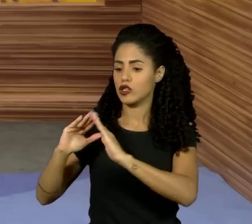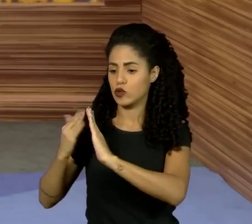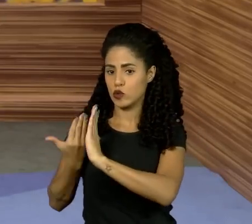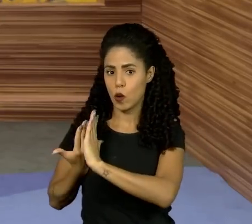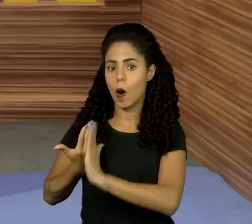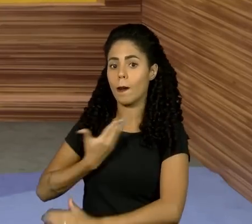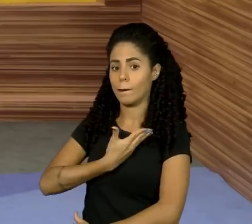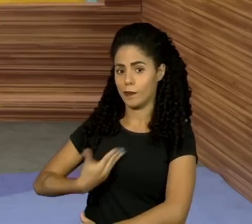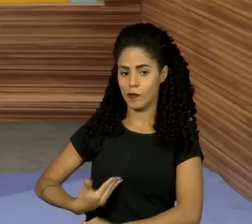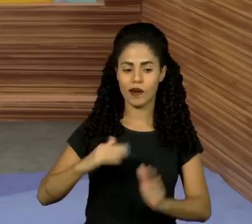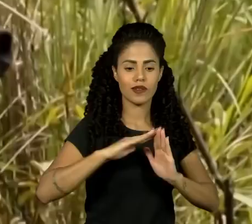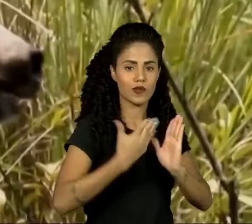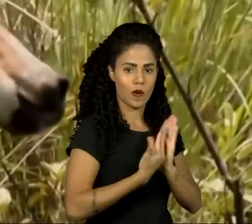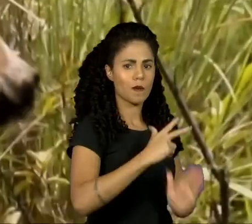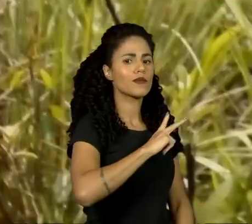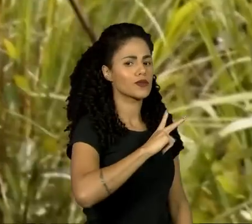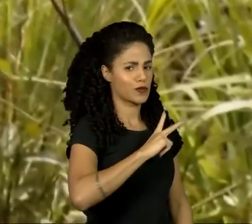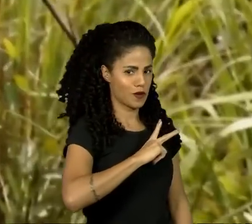e particulares.